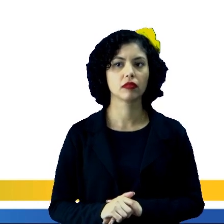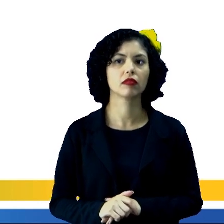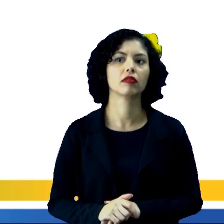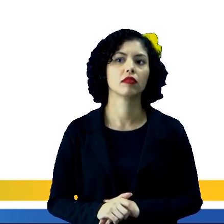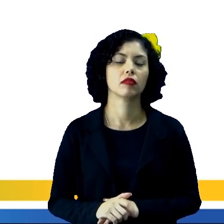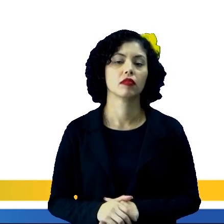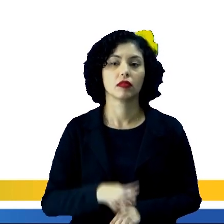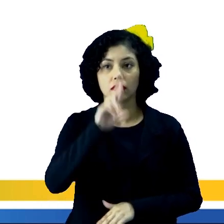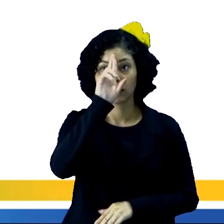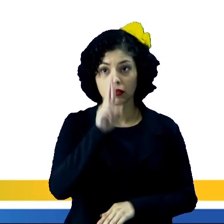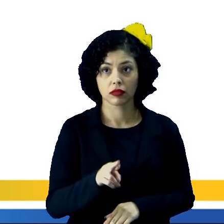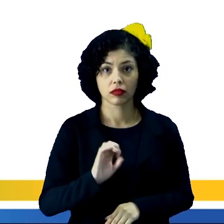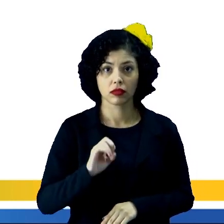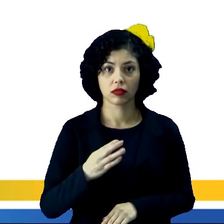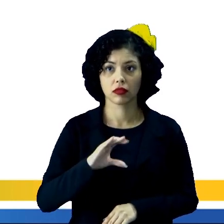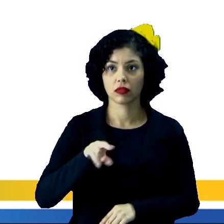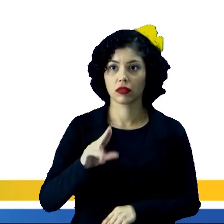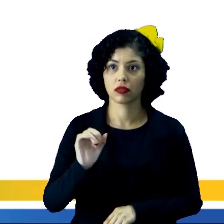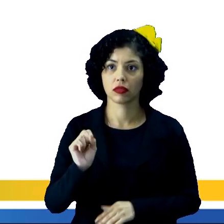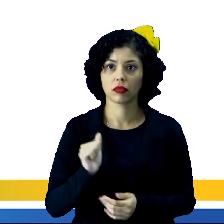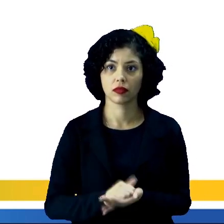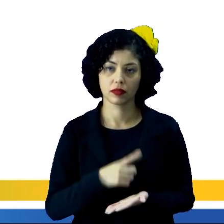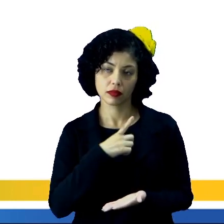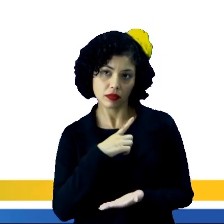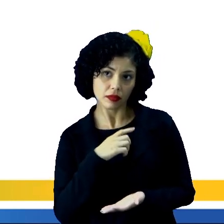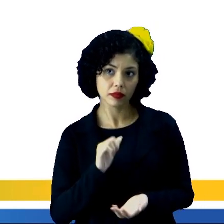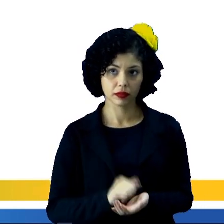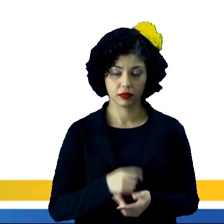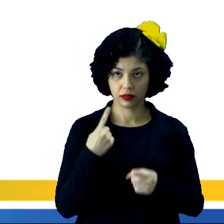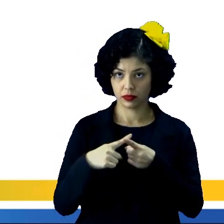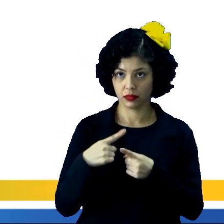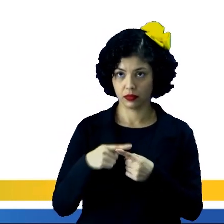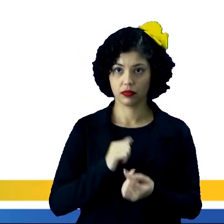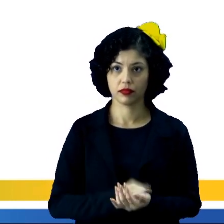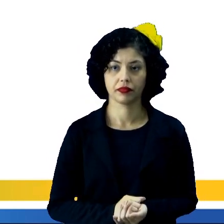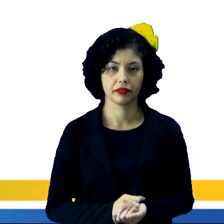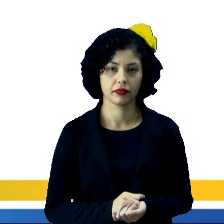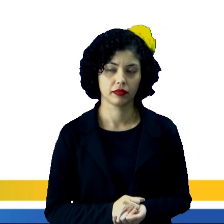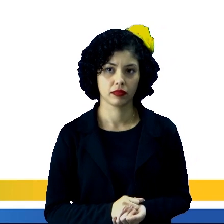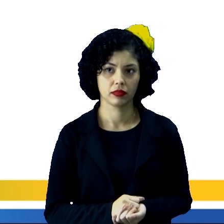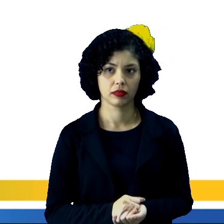Para exprimir razão ou causa, nós temos o because, que é o porquê,